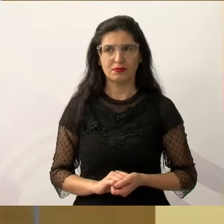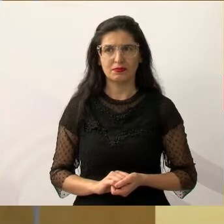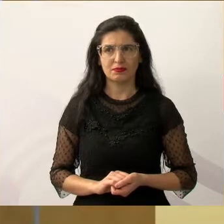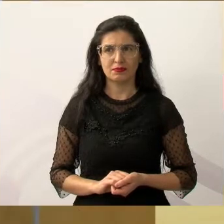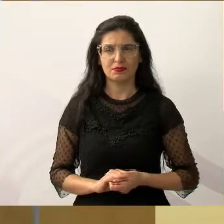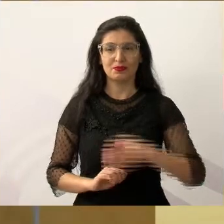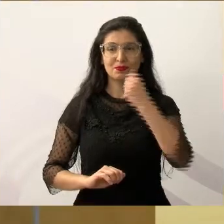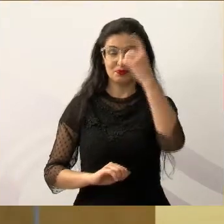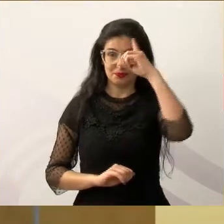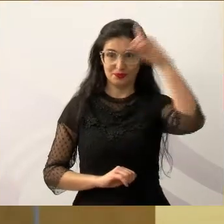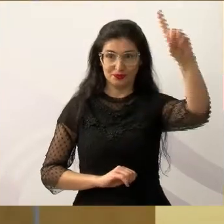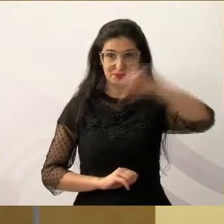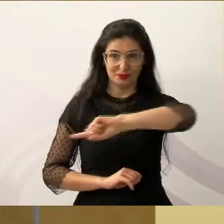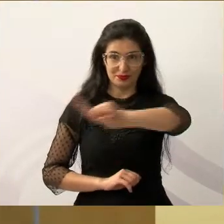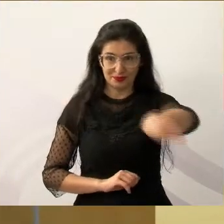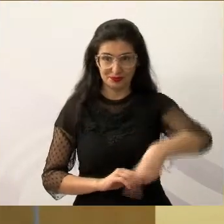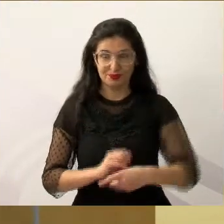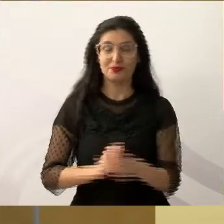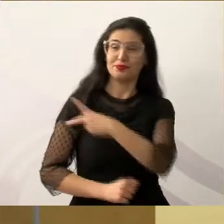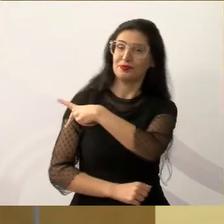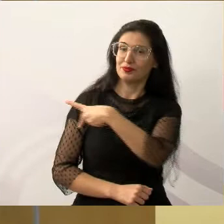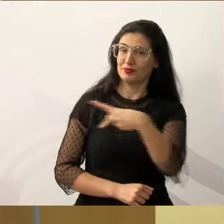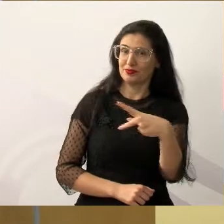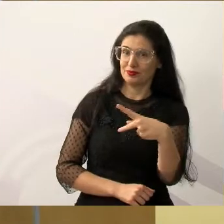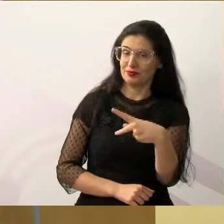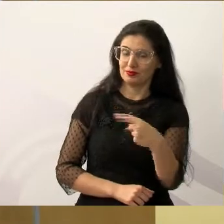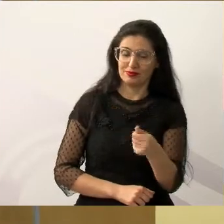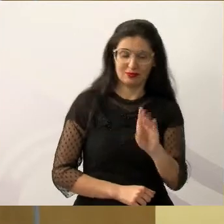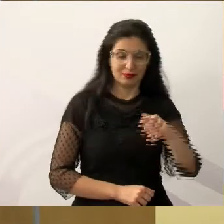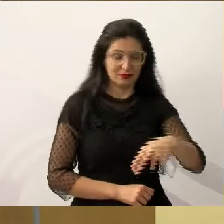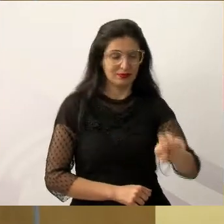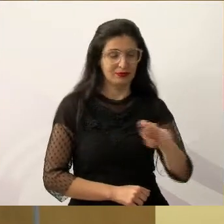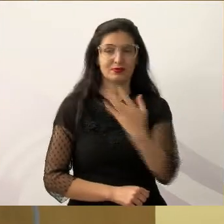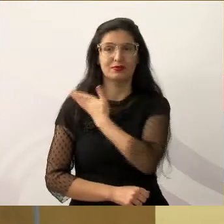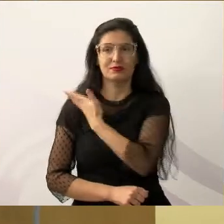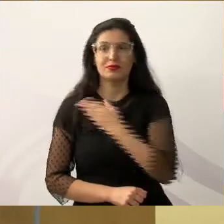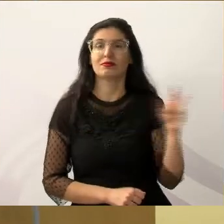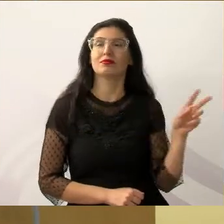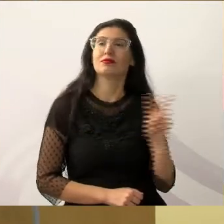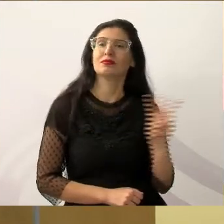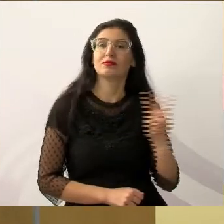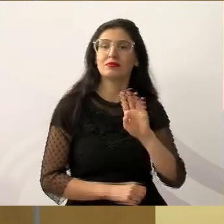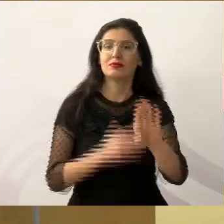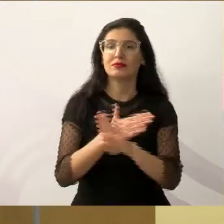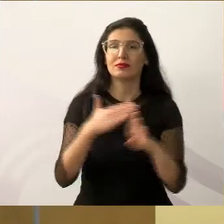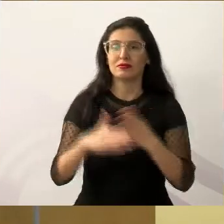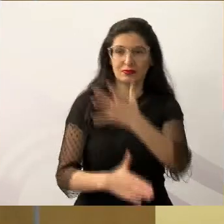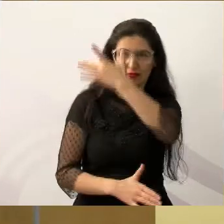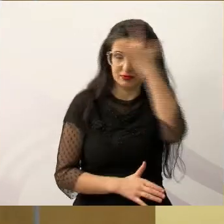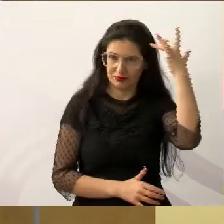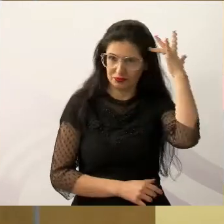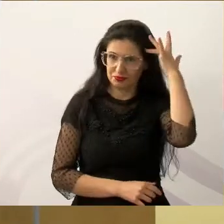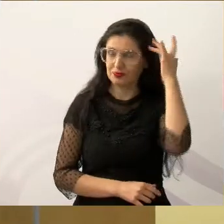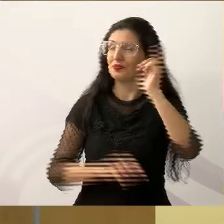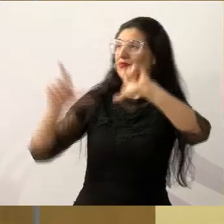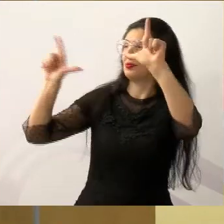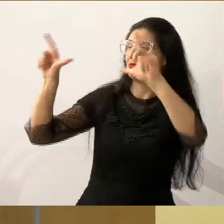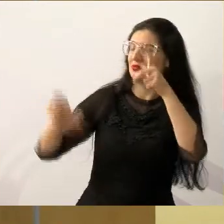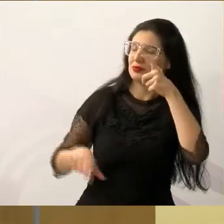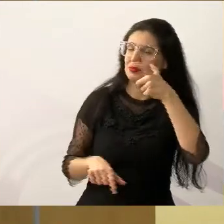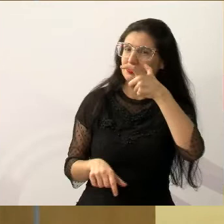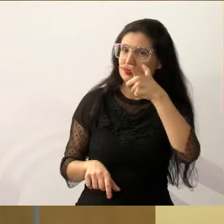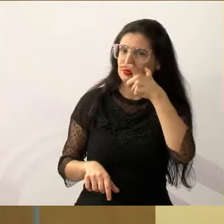Bom dia a todos, presidente Abner, nobres colegas vereadores, os munícipes que nos acompanham pela TV Câmara